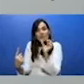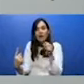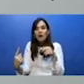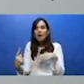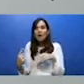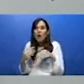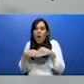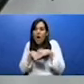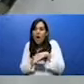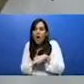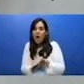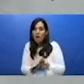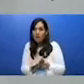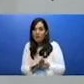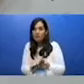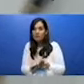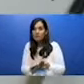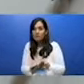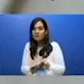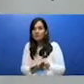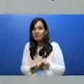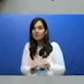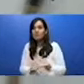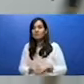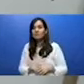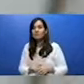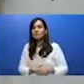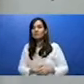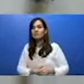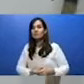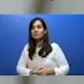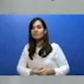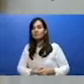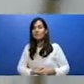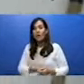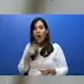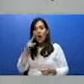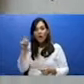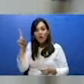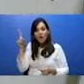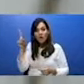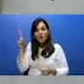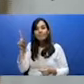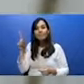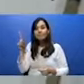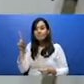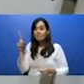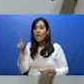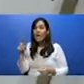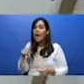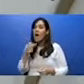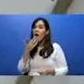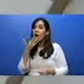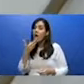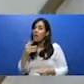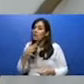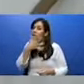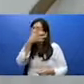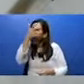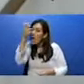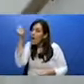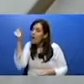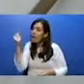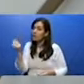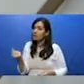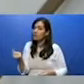conservador. Olha aqui, ó, uma coisa que acontece muito, que nós estamos vendo que as crianças estão fazendo. Quando